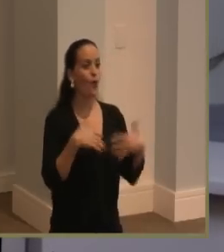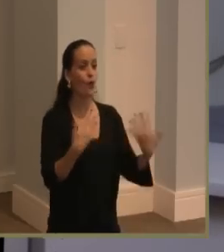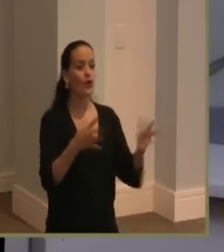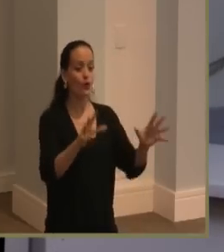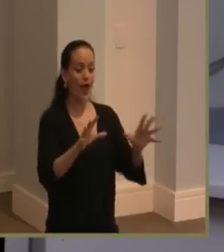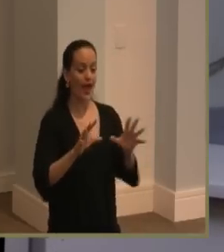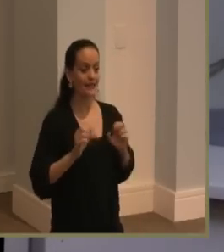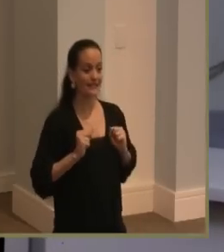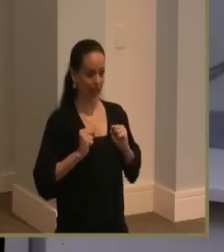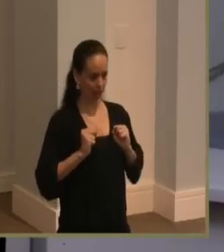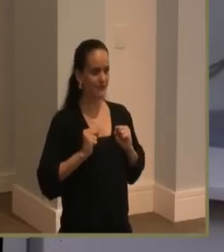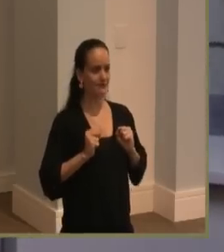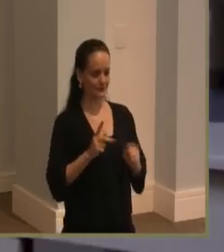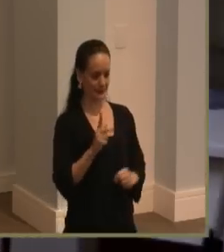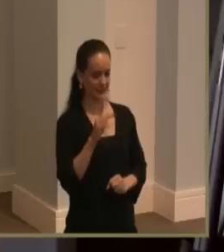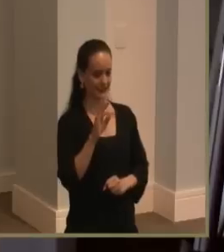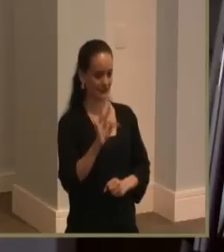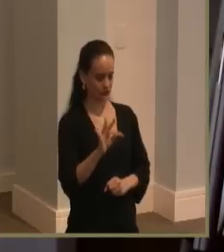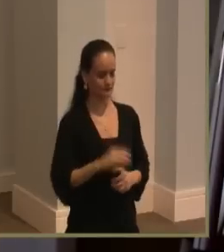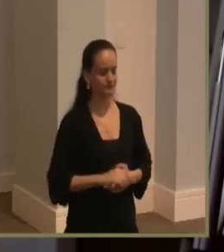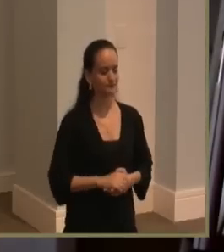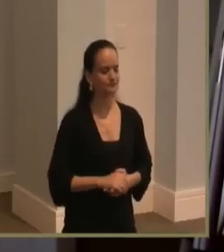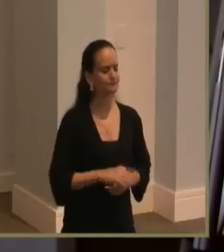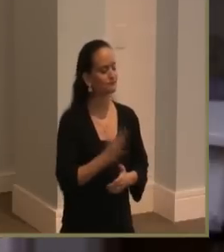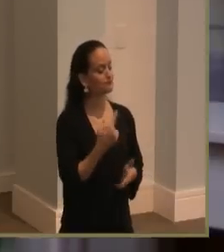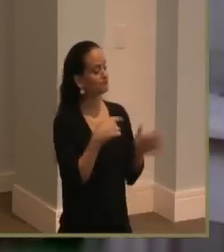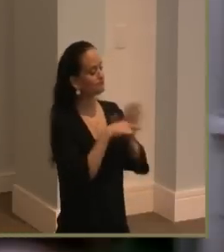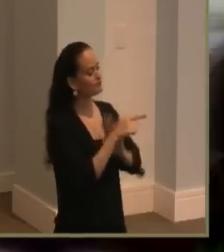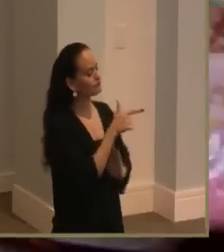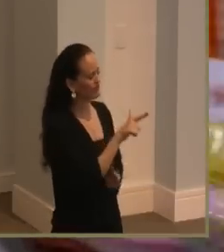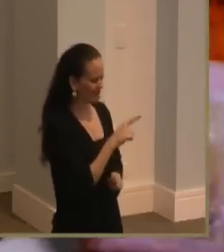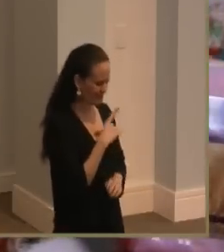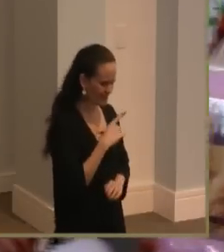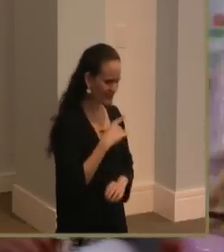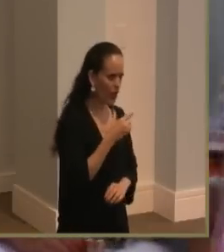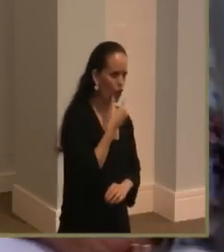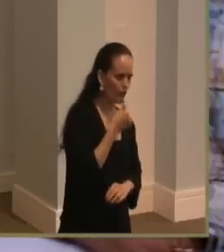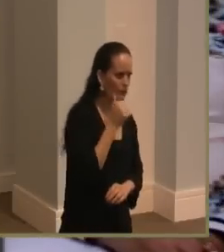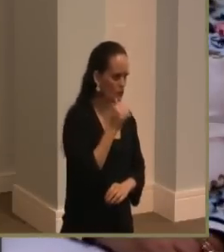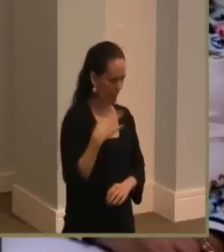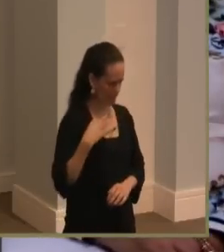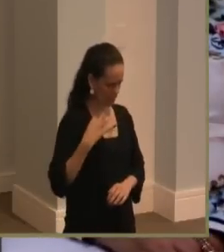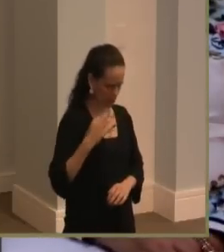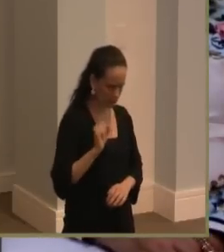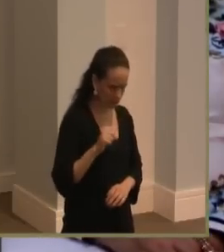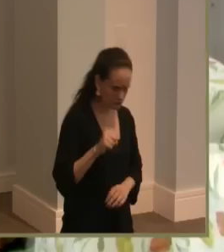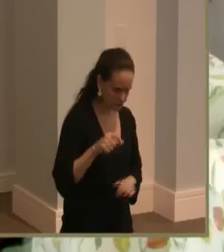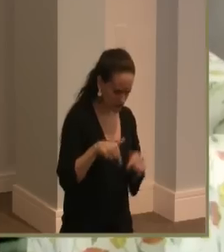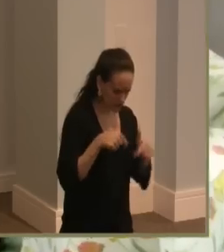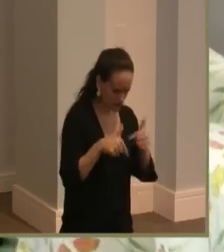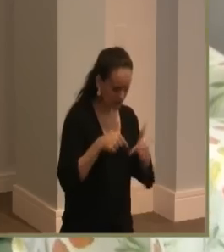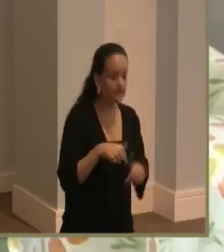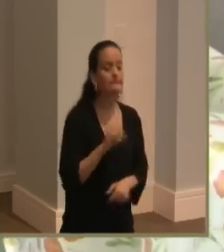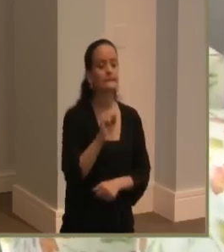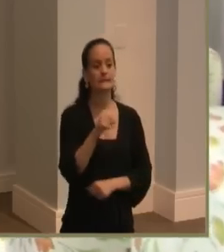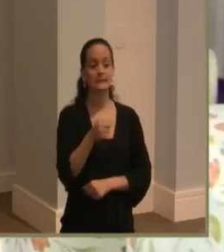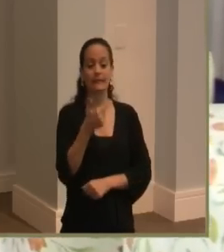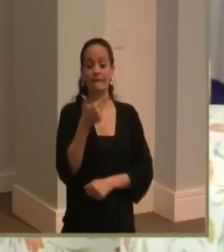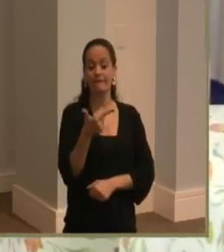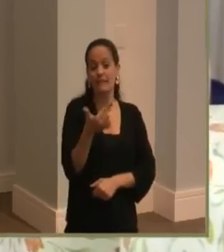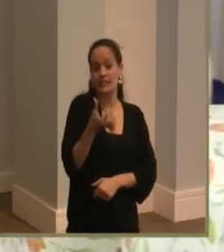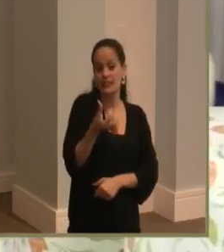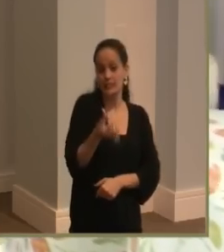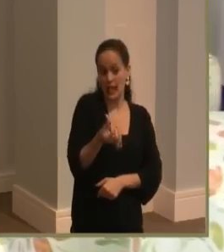esses kits. Irmã Joselita, temos homens e mulheres como voluntários, não é isso? É, nós temos em torno de